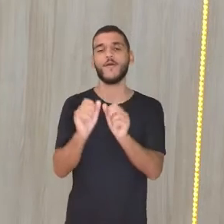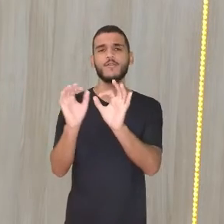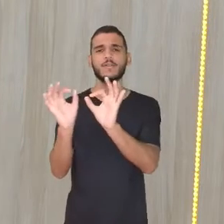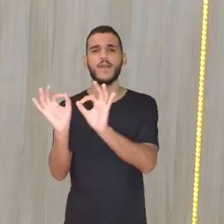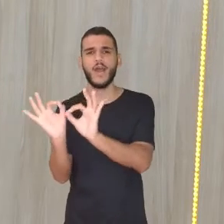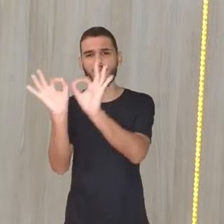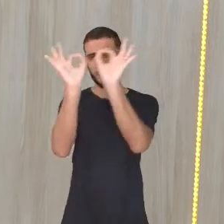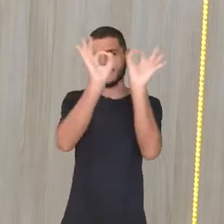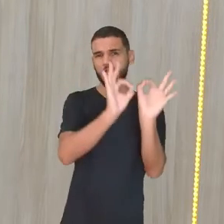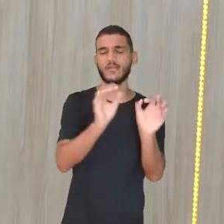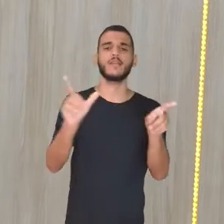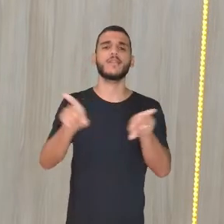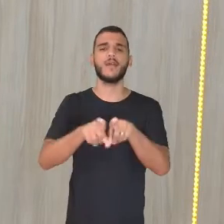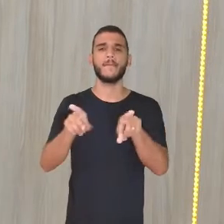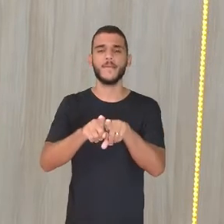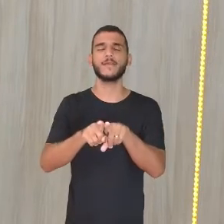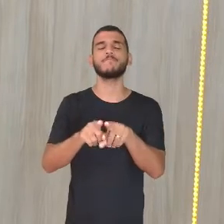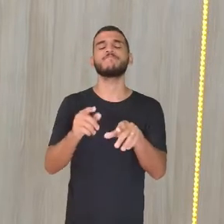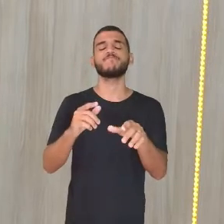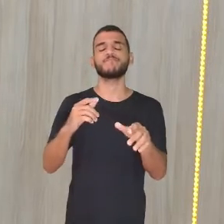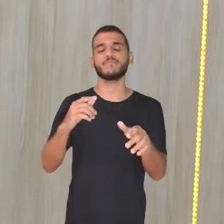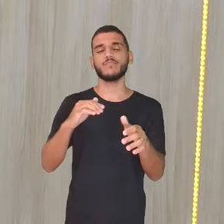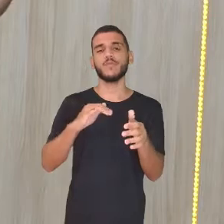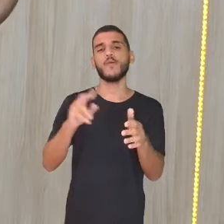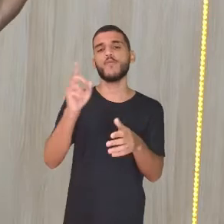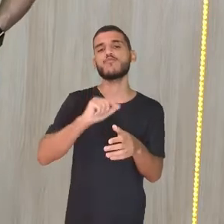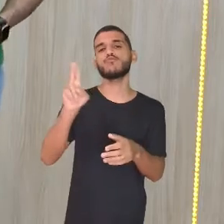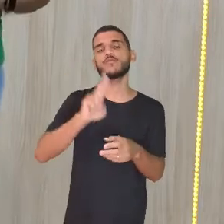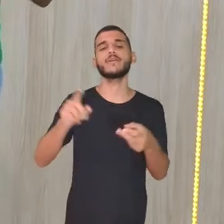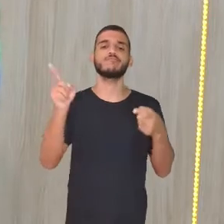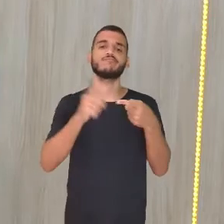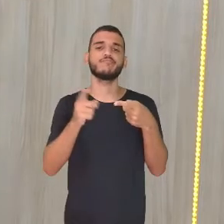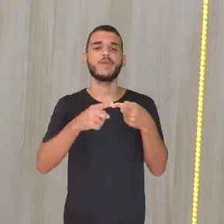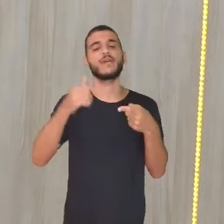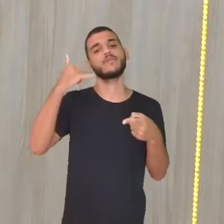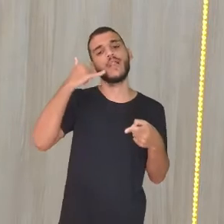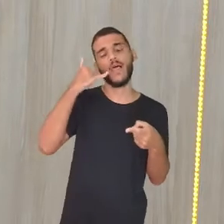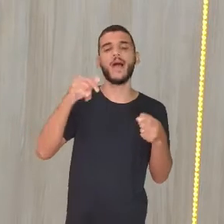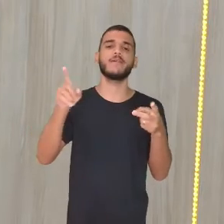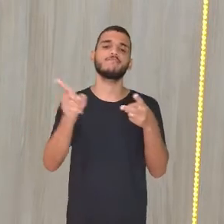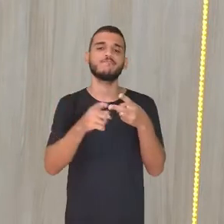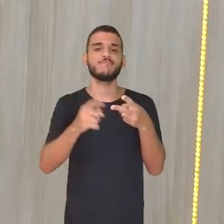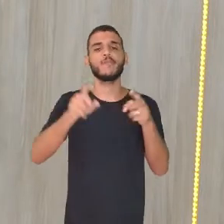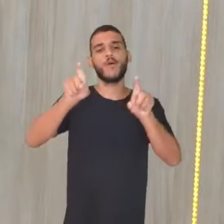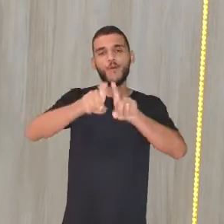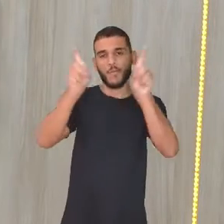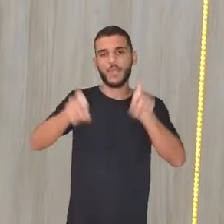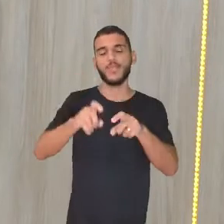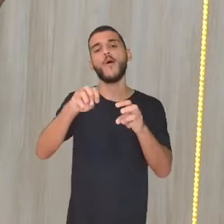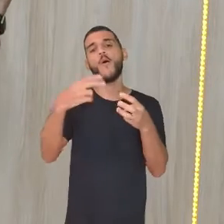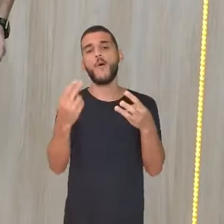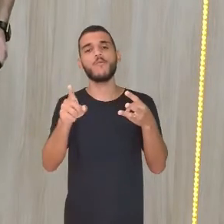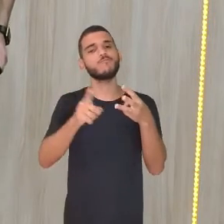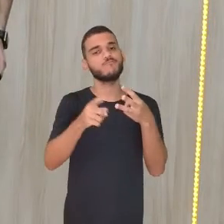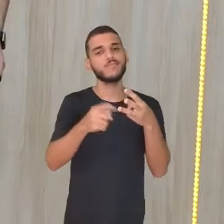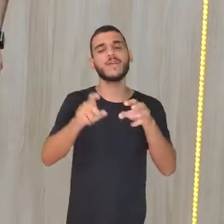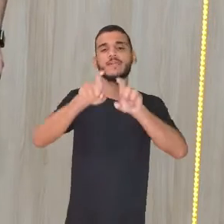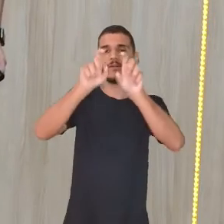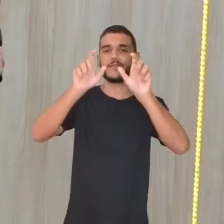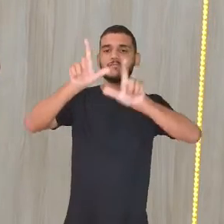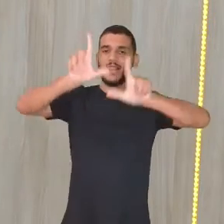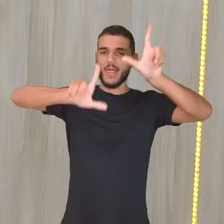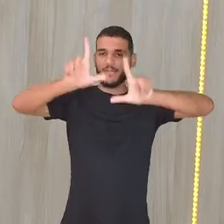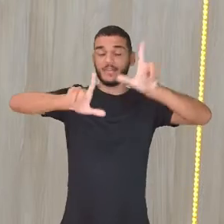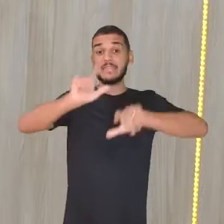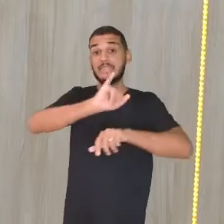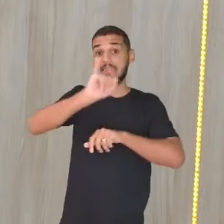e acompanhar essa aula através do celular, do computador ou da televisão, beleza? Então, se você está assistindo